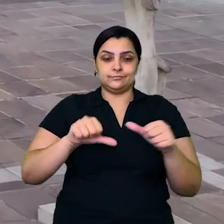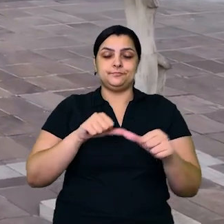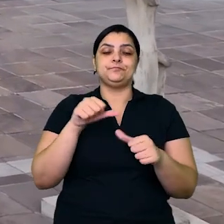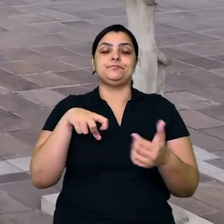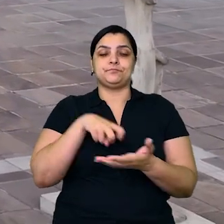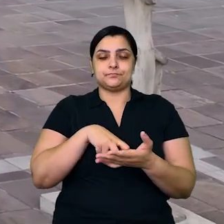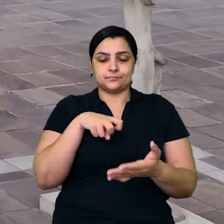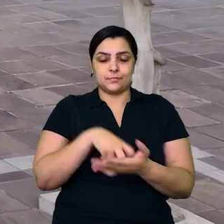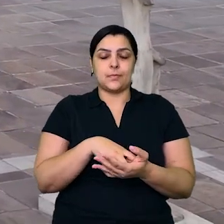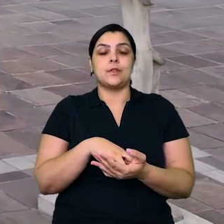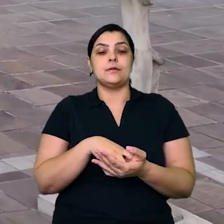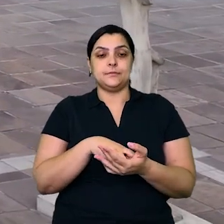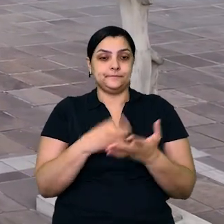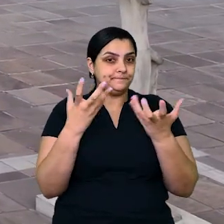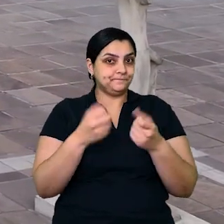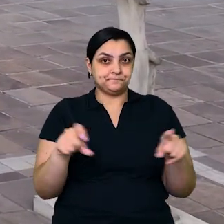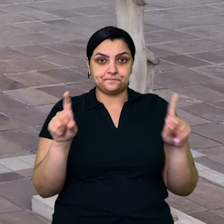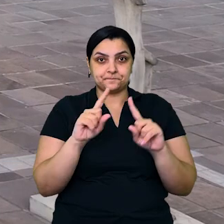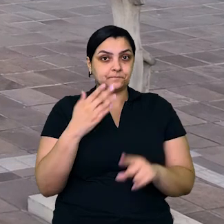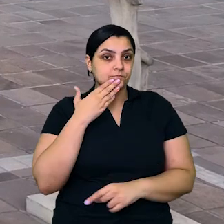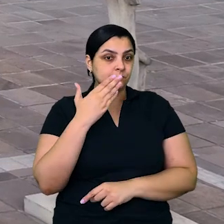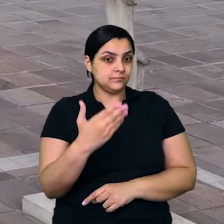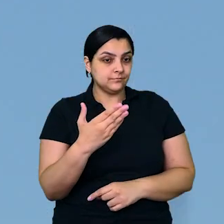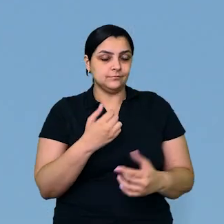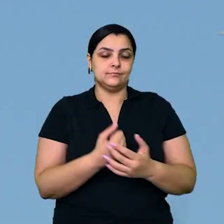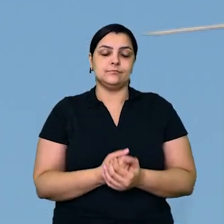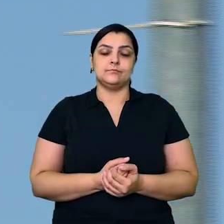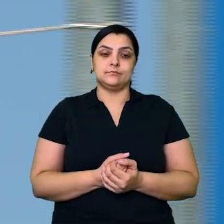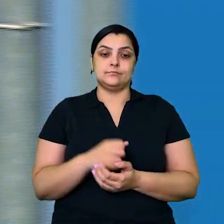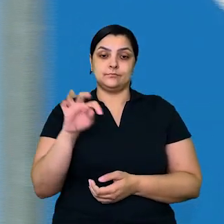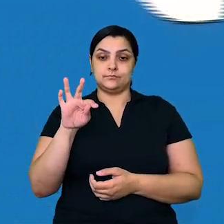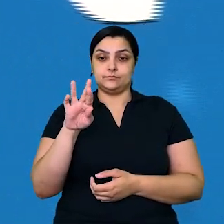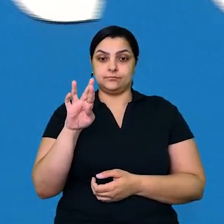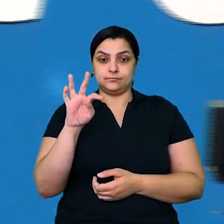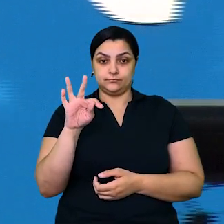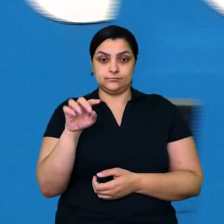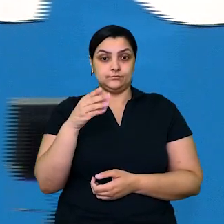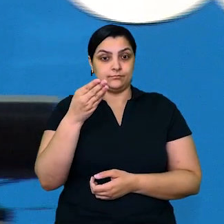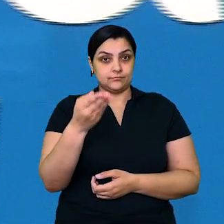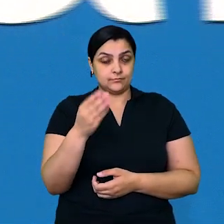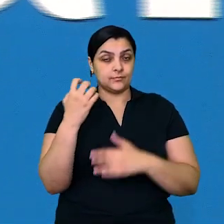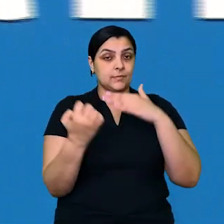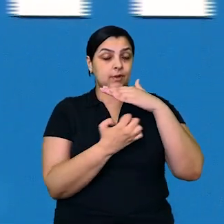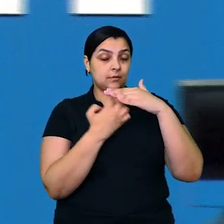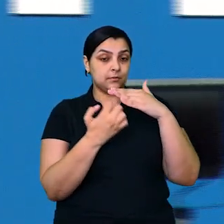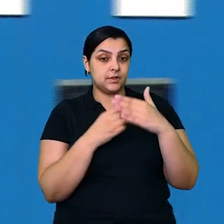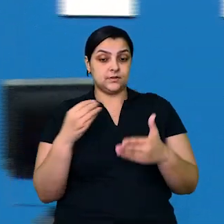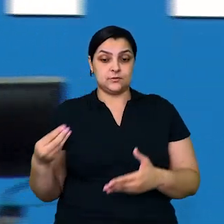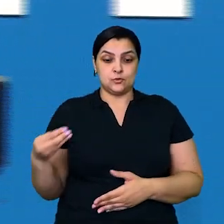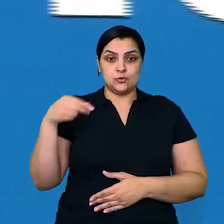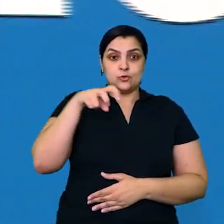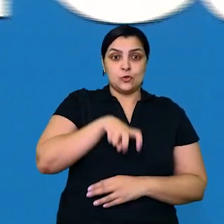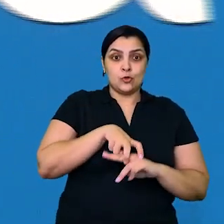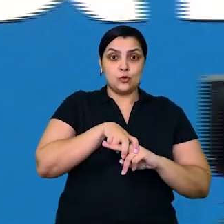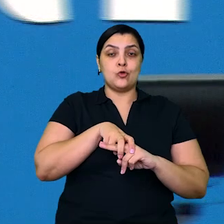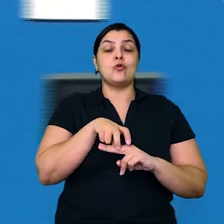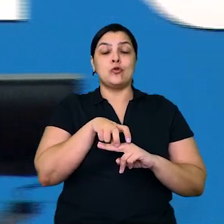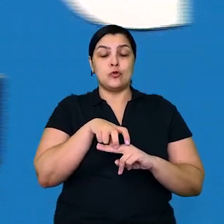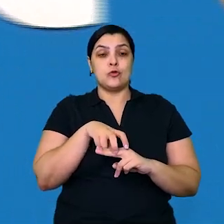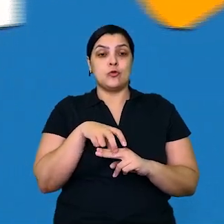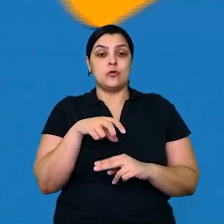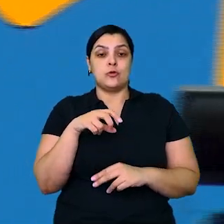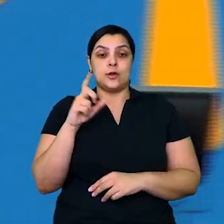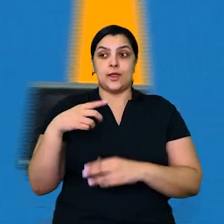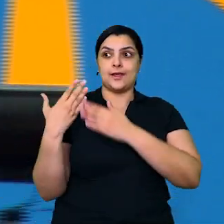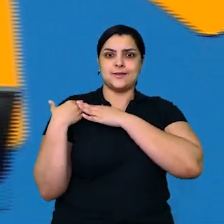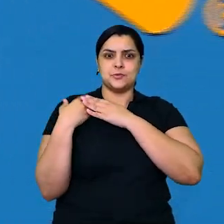de primeiro grau que havia negado o pedido de reparação. Para o TRT, o fato de a empresa colocar o adolescente como responsável